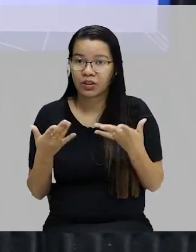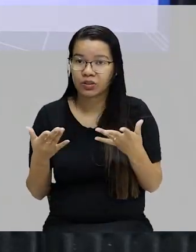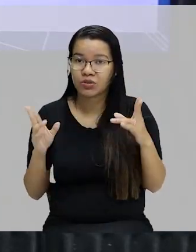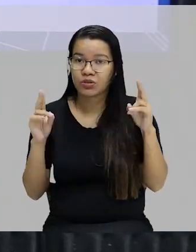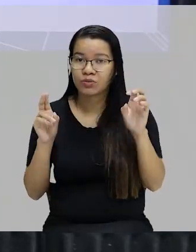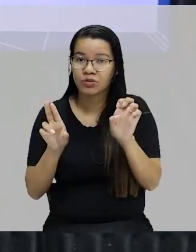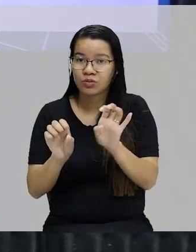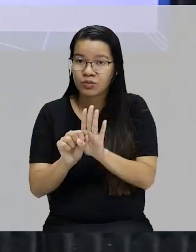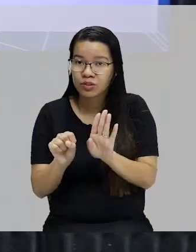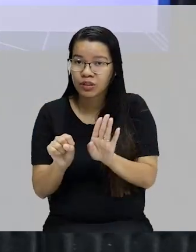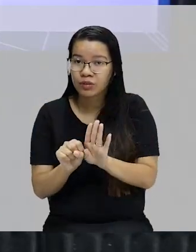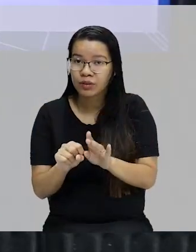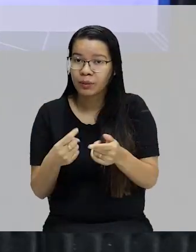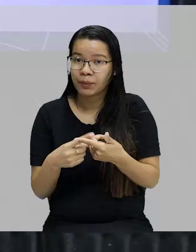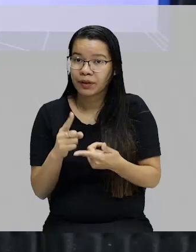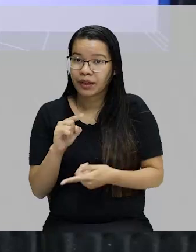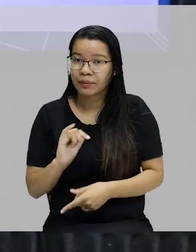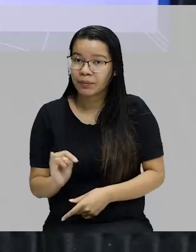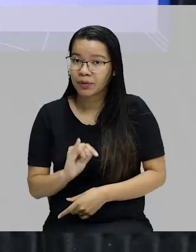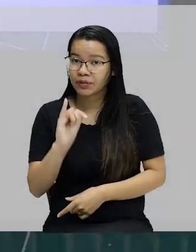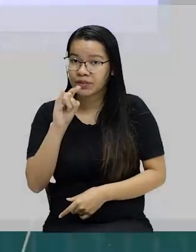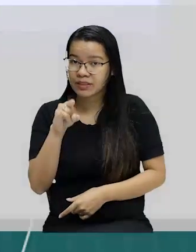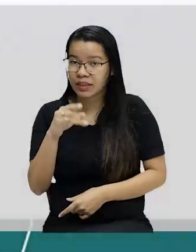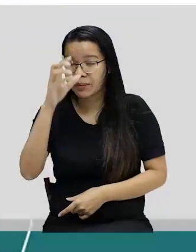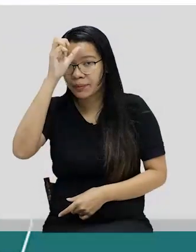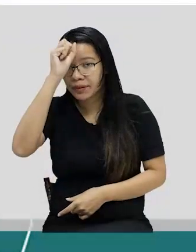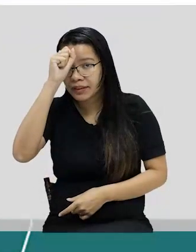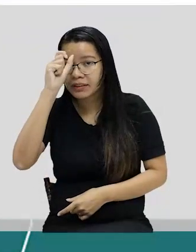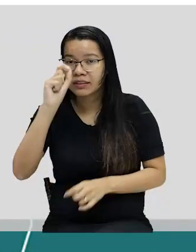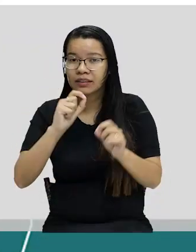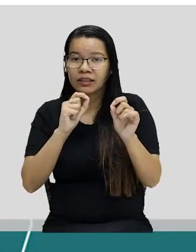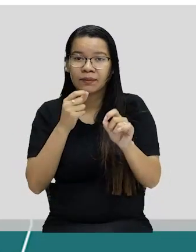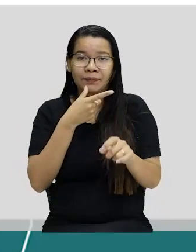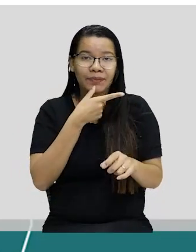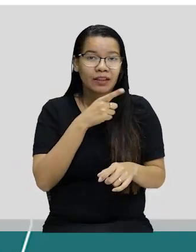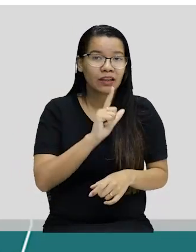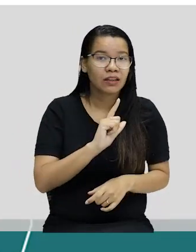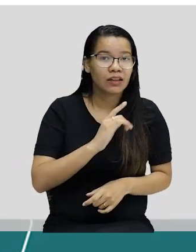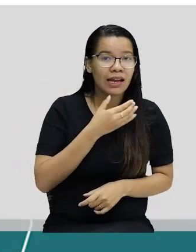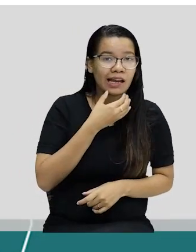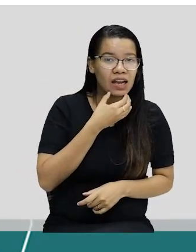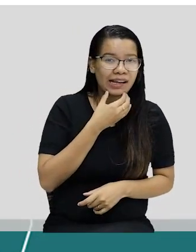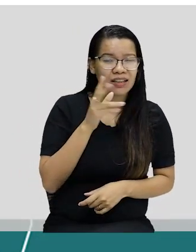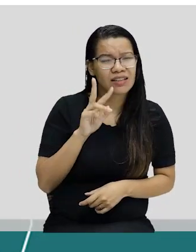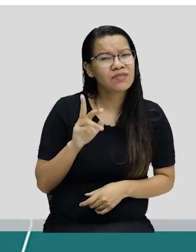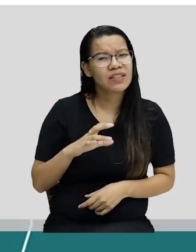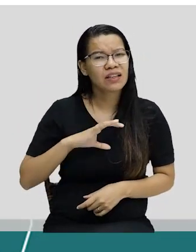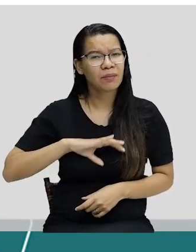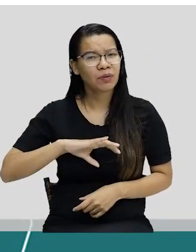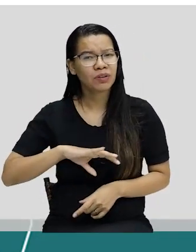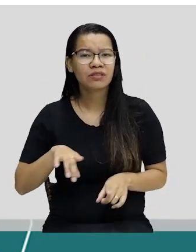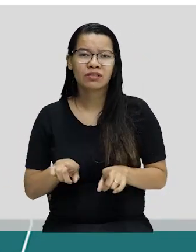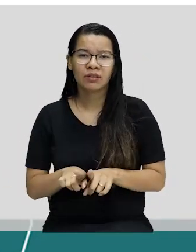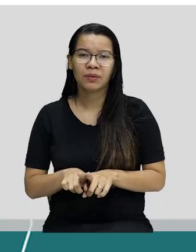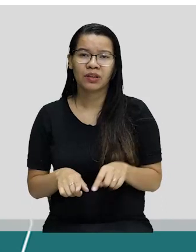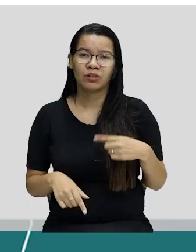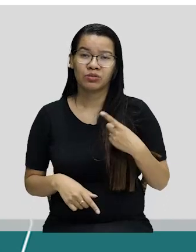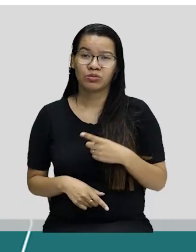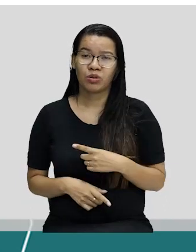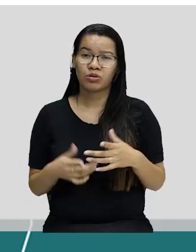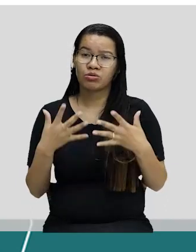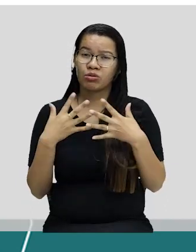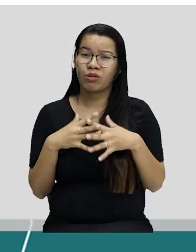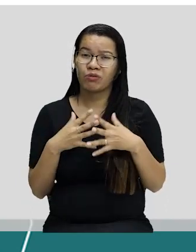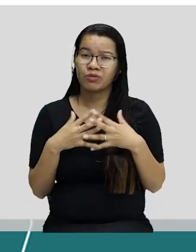muito importante que vocês associem isso, porque na língua inglesa e também na língua portuguesa, em algumas vezes, a gente